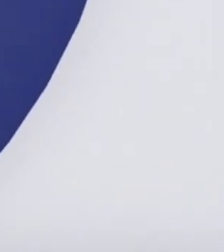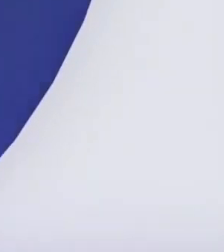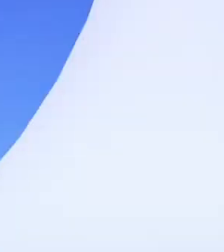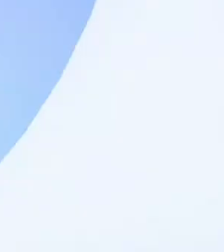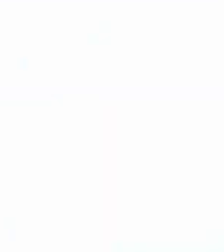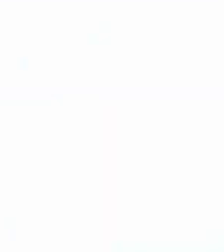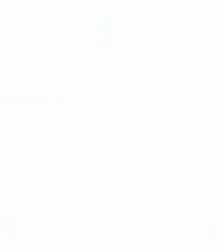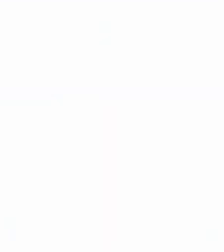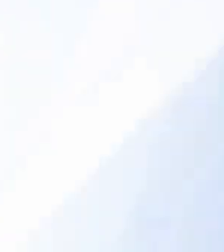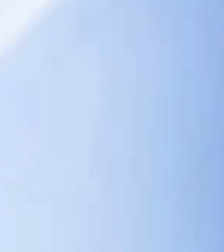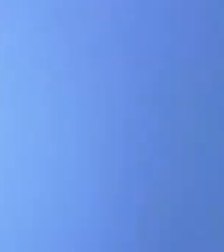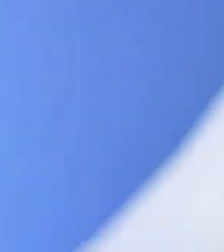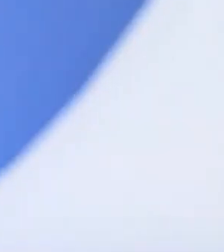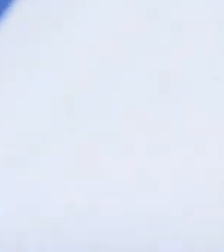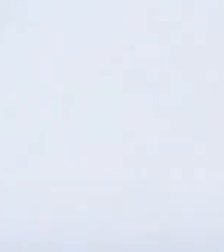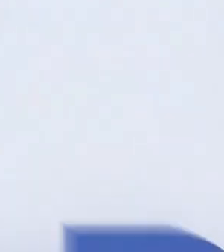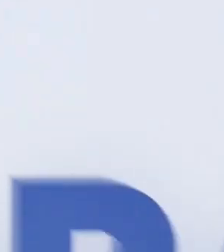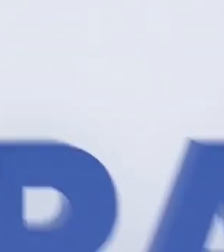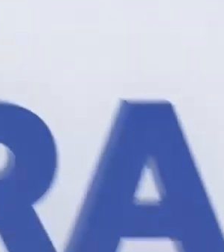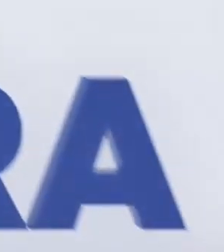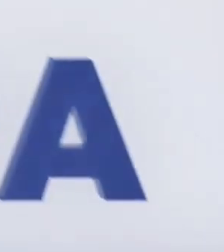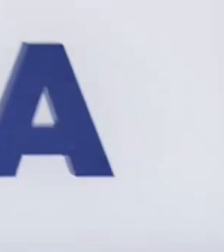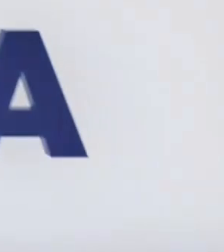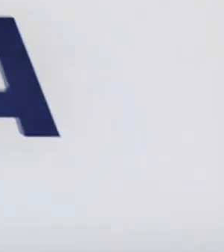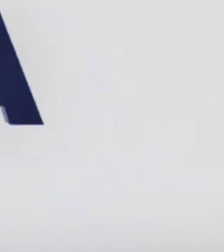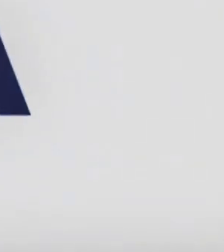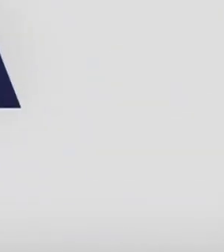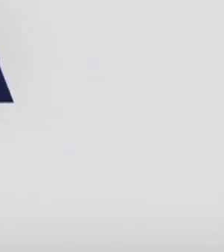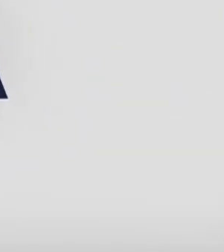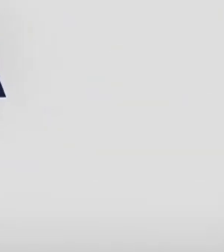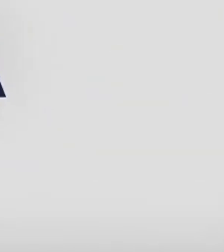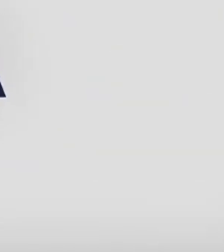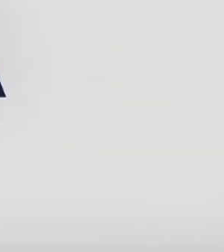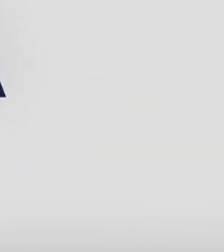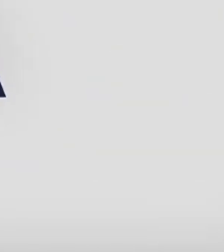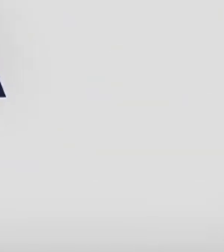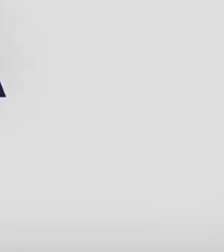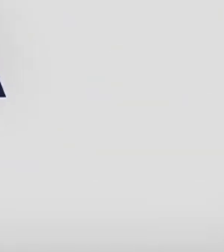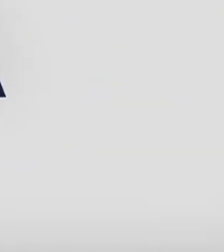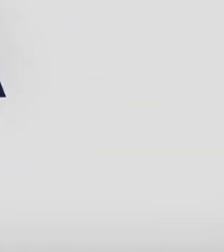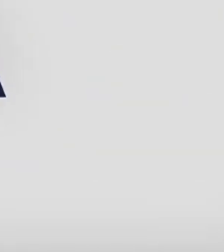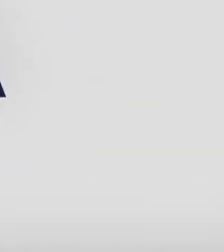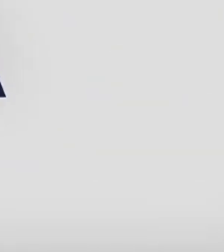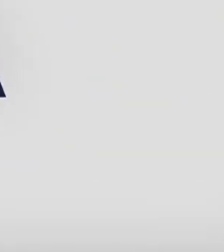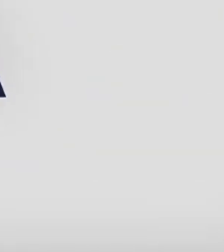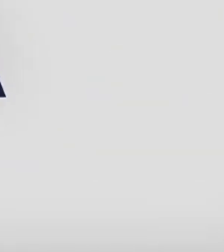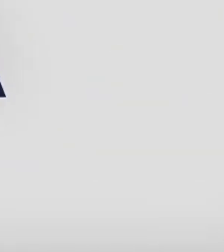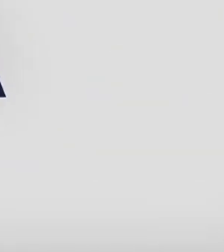TV Câmara, Campinas.